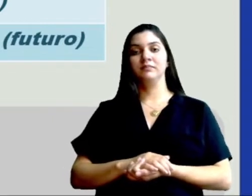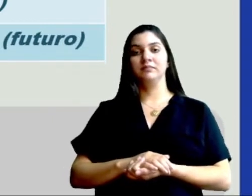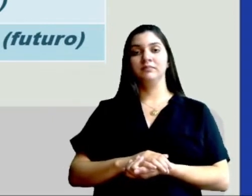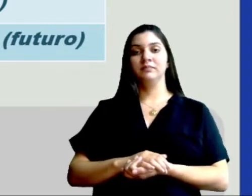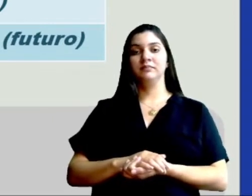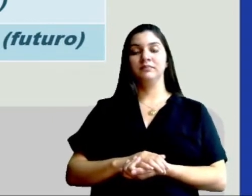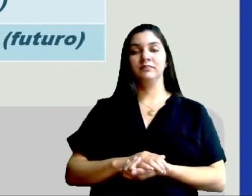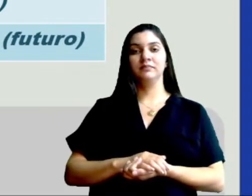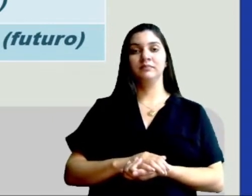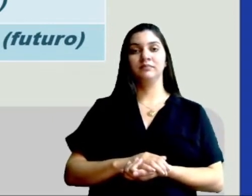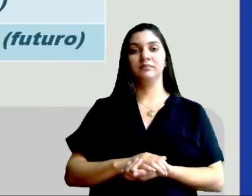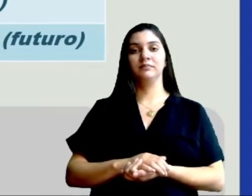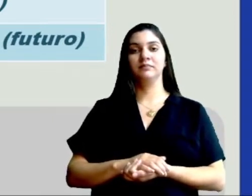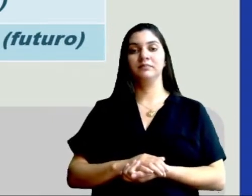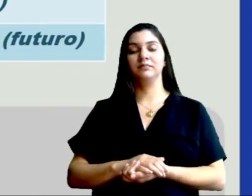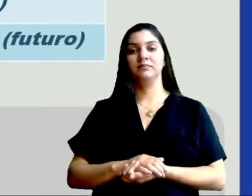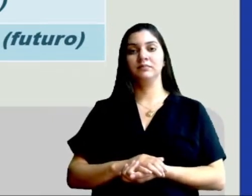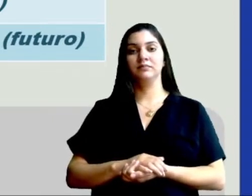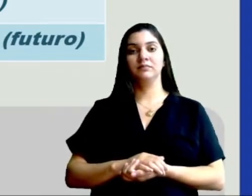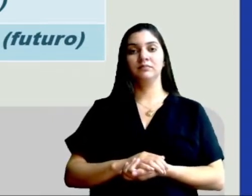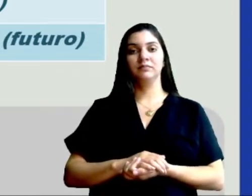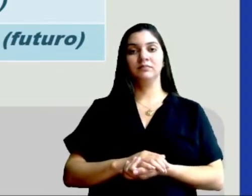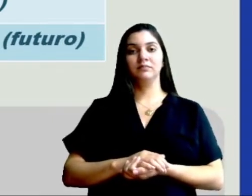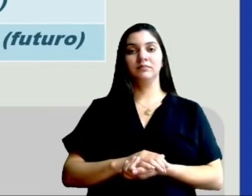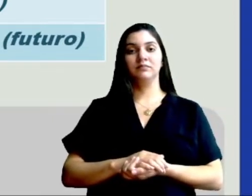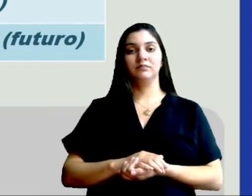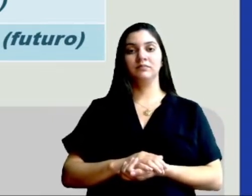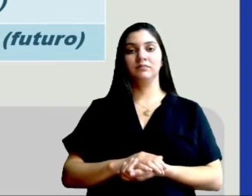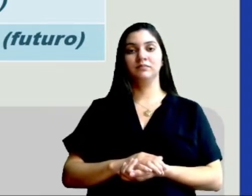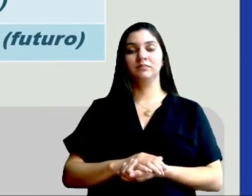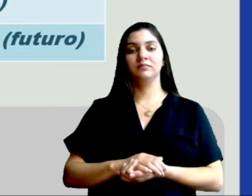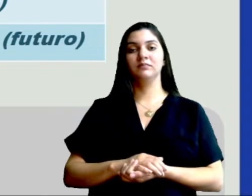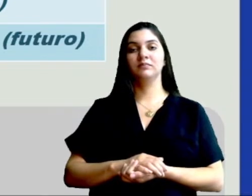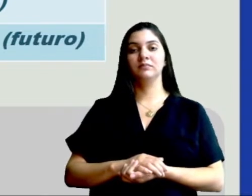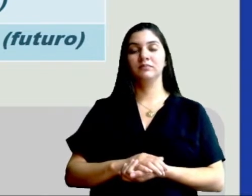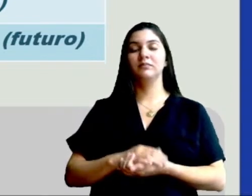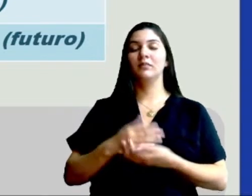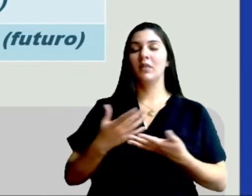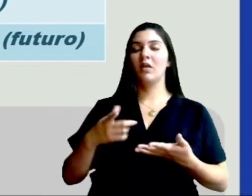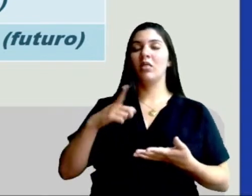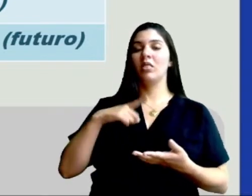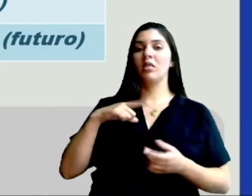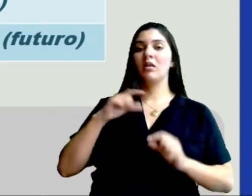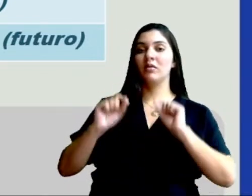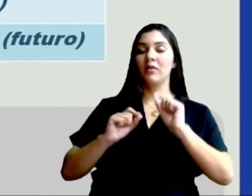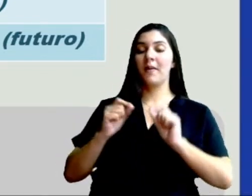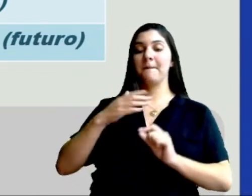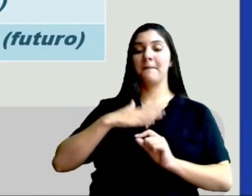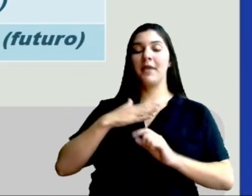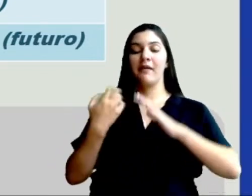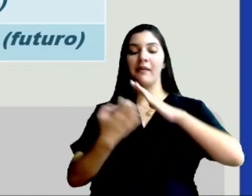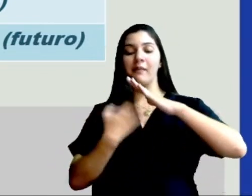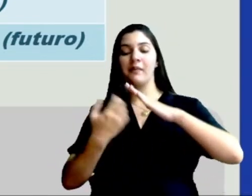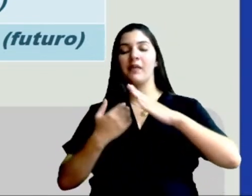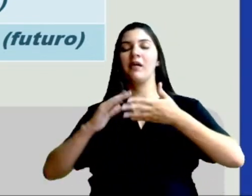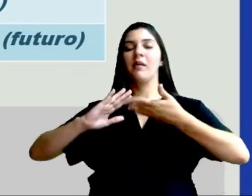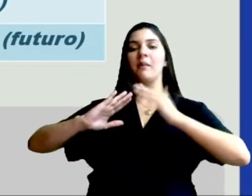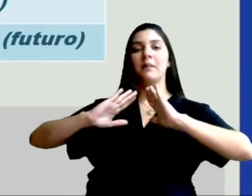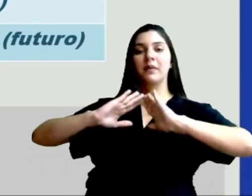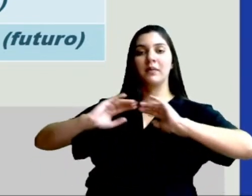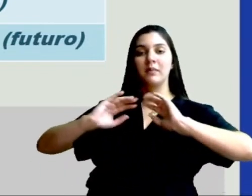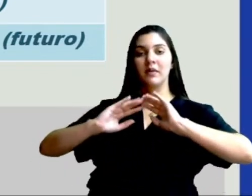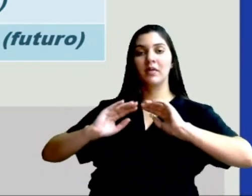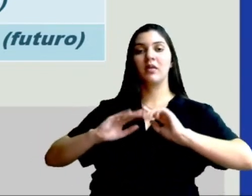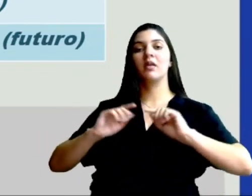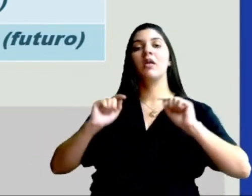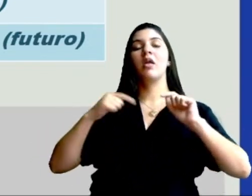probara a trabalhar uma semana desde casa. Então, eu tenho aqui, ó, minha empresa me pediu